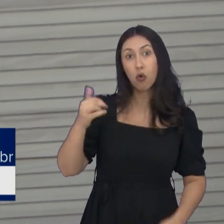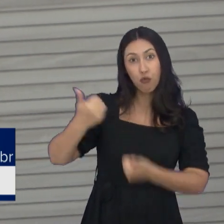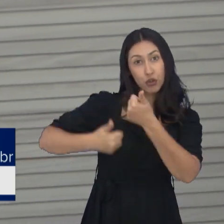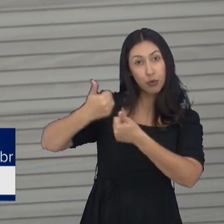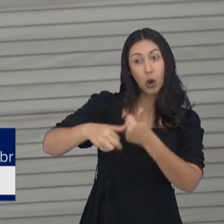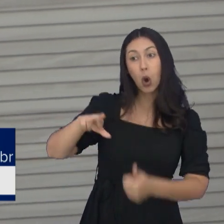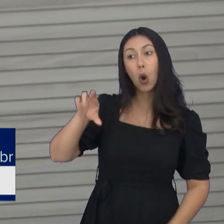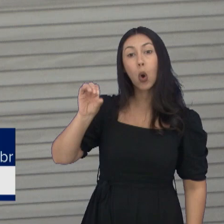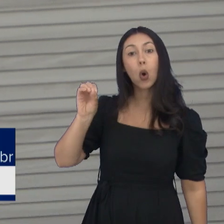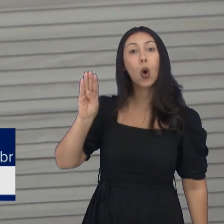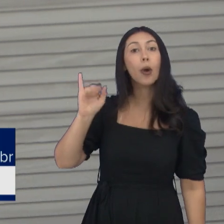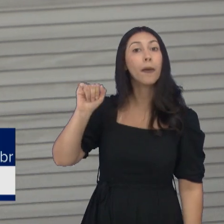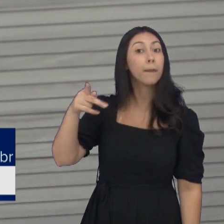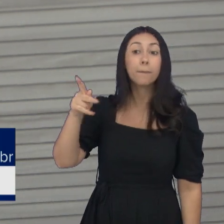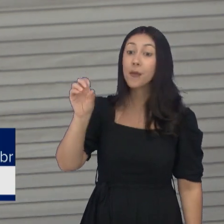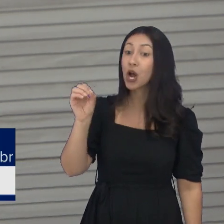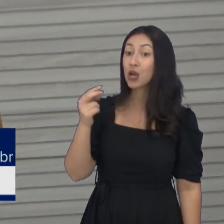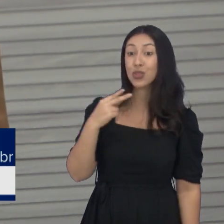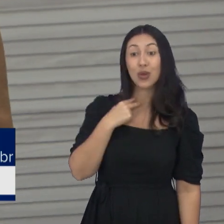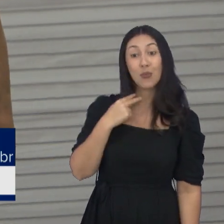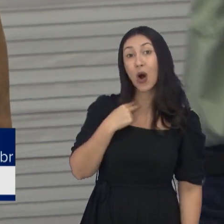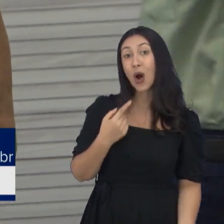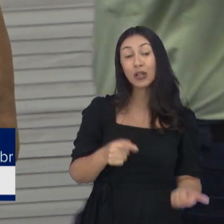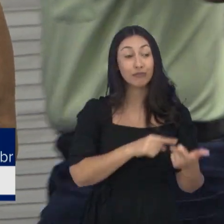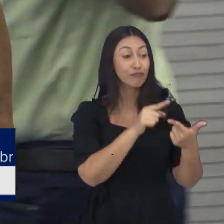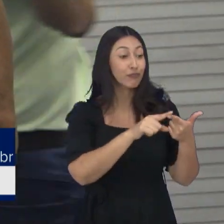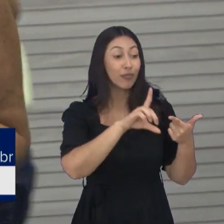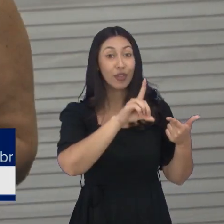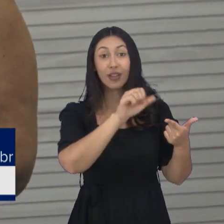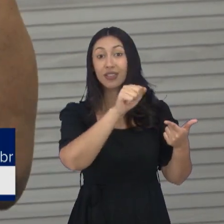beneficiar, né? Daniel Alves pagar